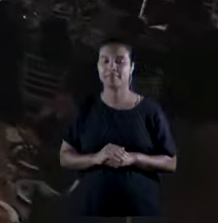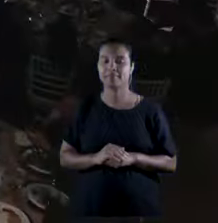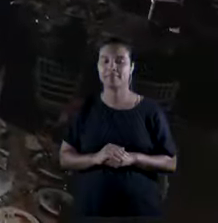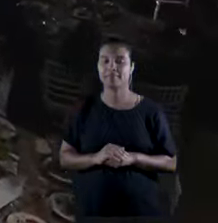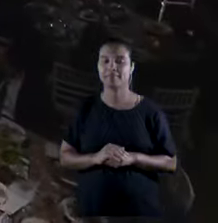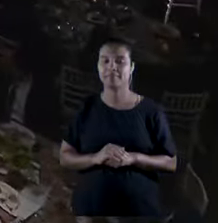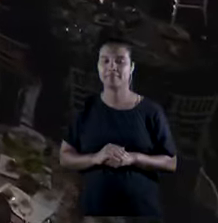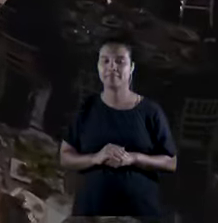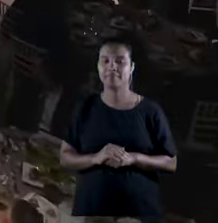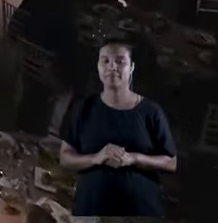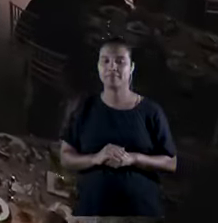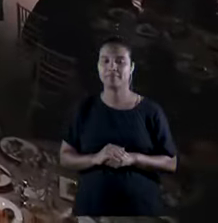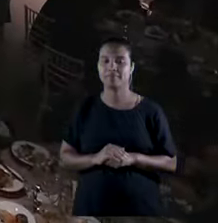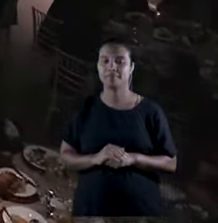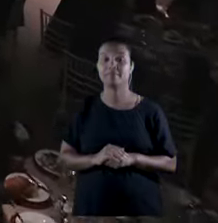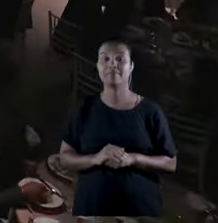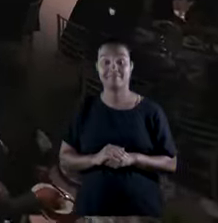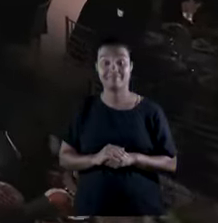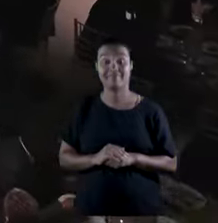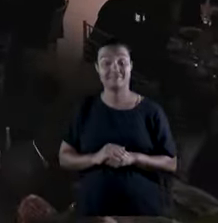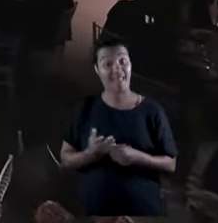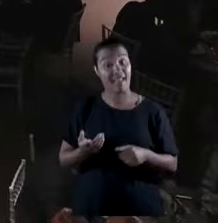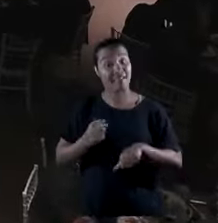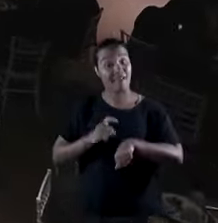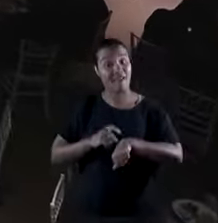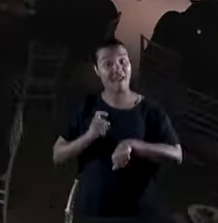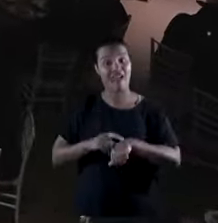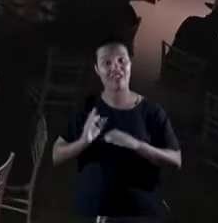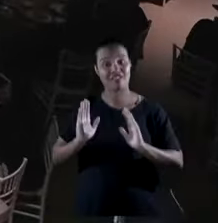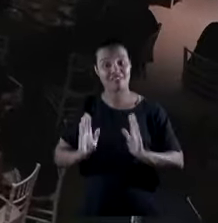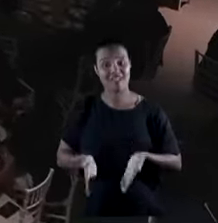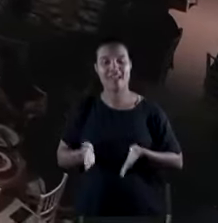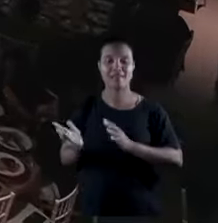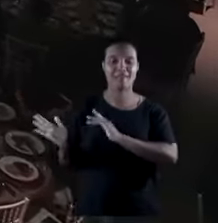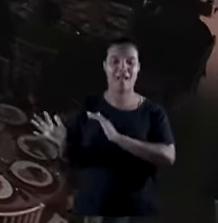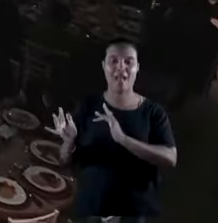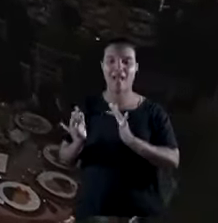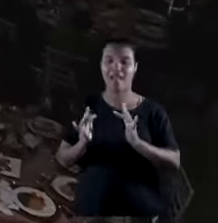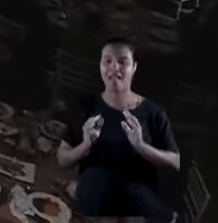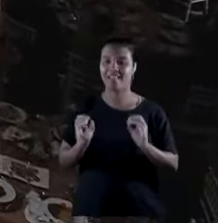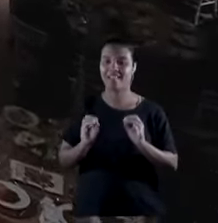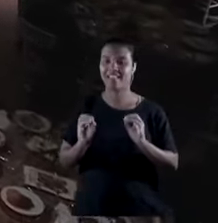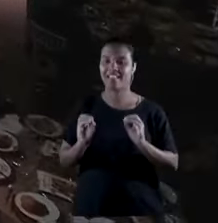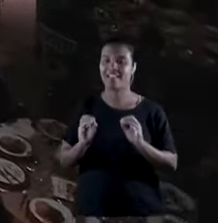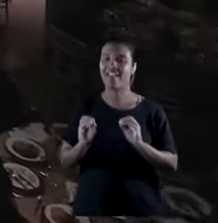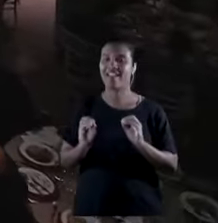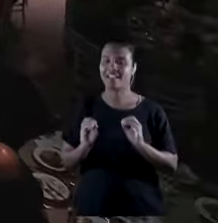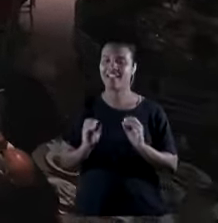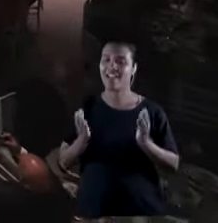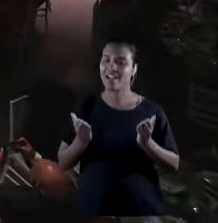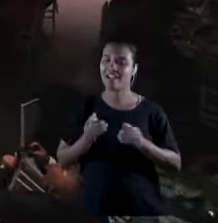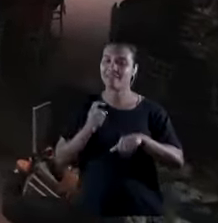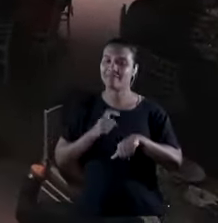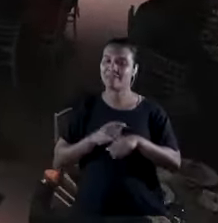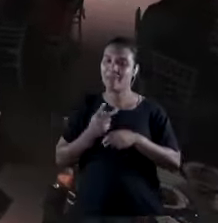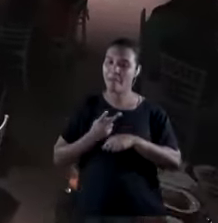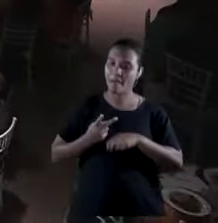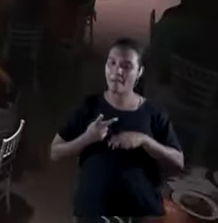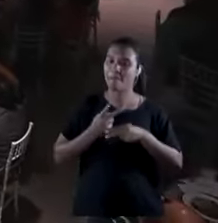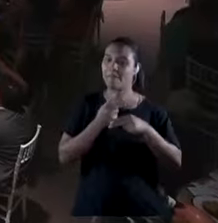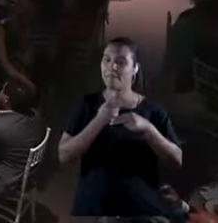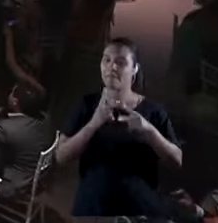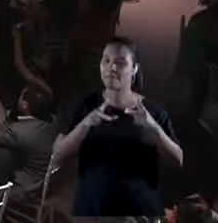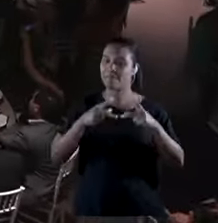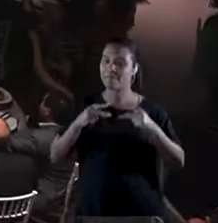Ufa, tava na hora, né? Vai, demorou, não tava querendo tanto esse prêmio que agora a gente quer te ouvir. Não,